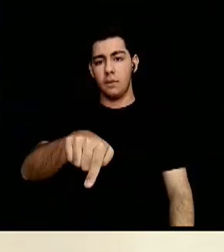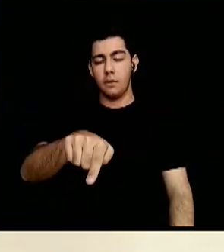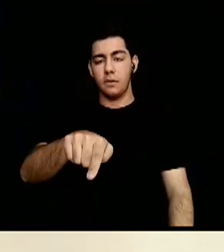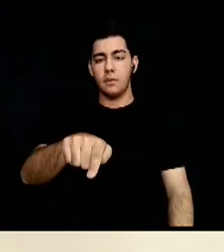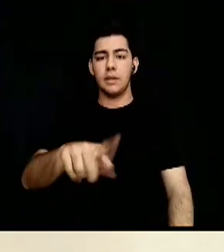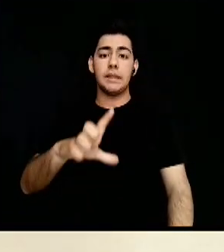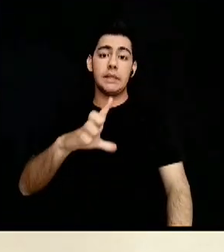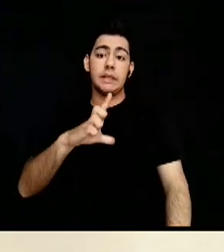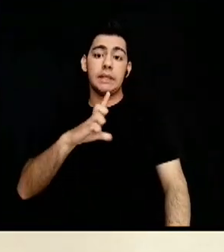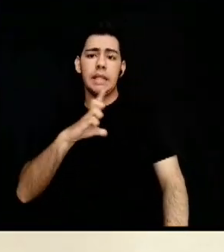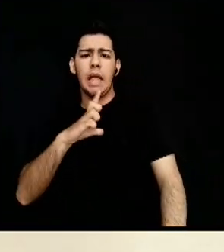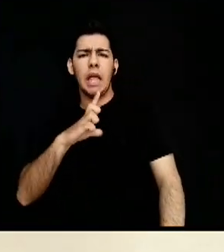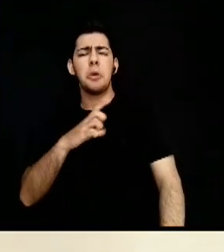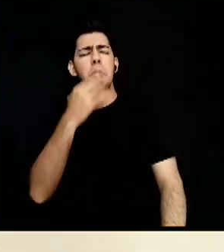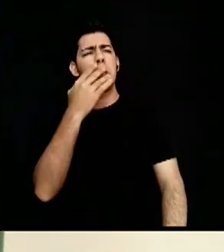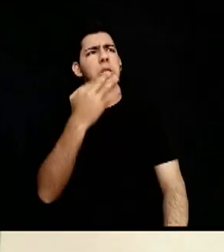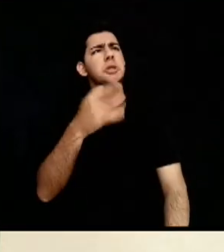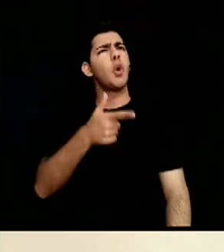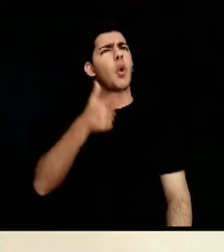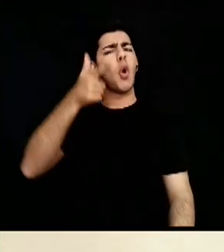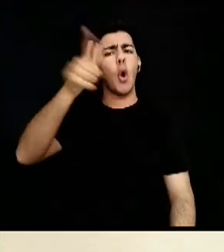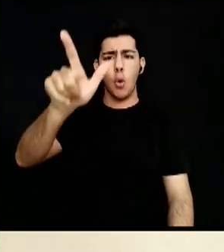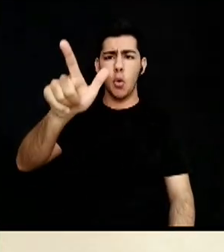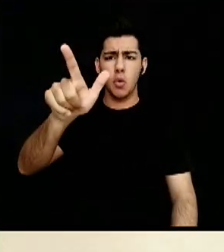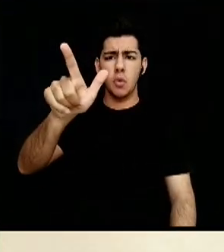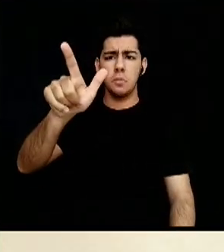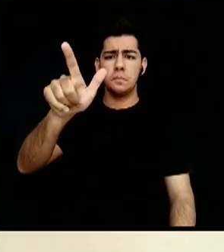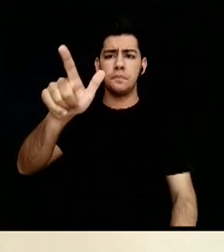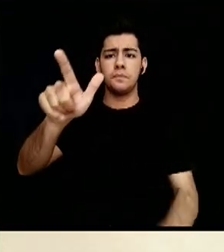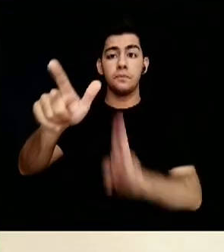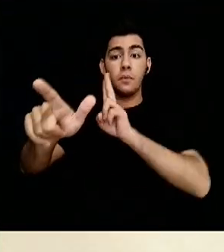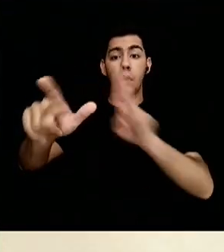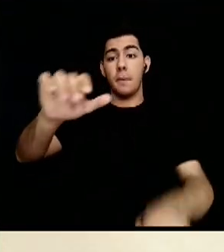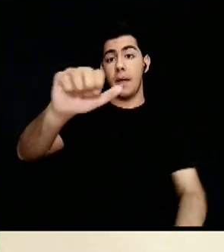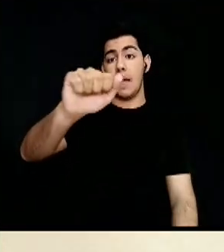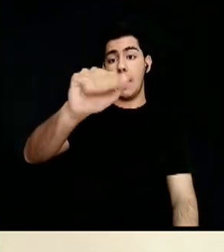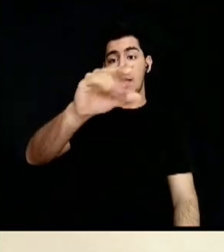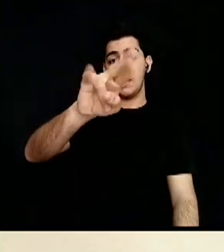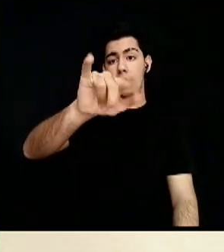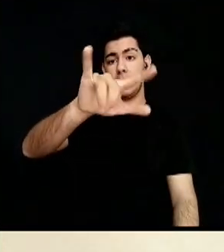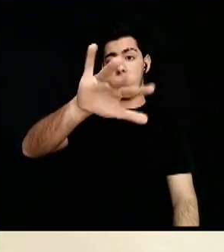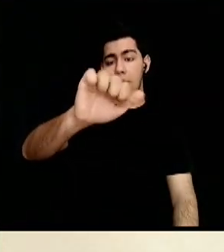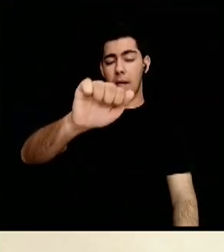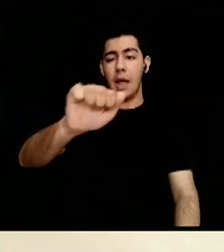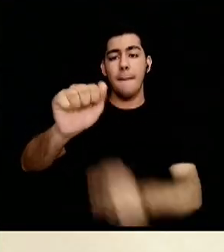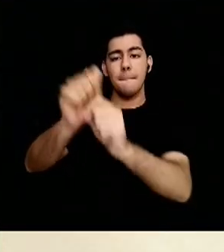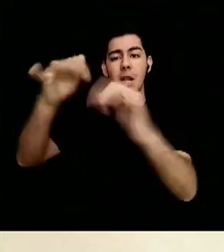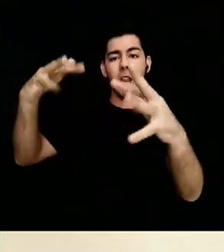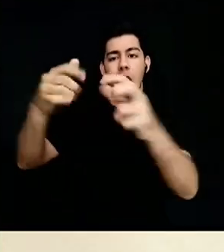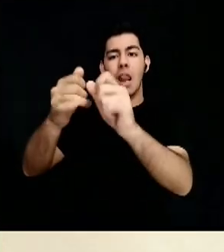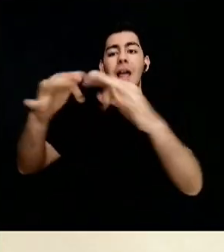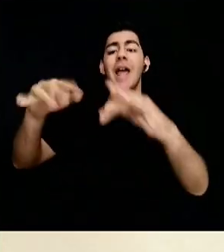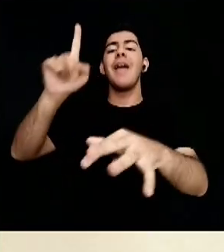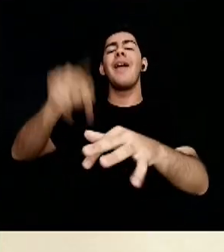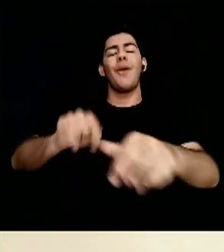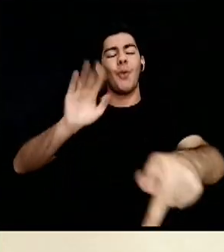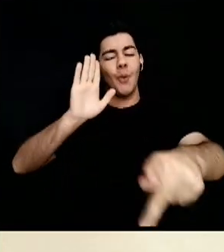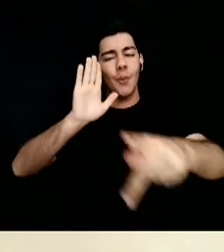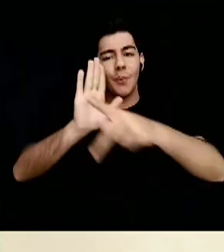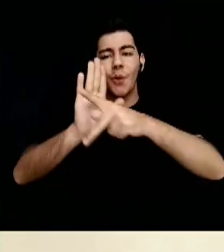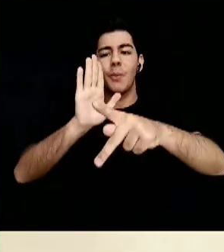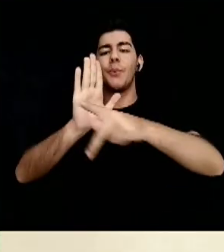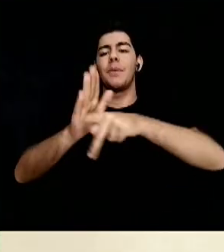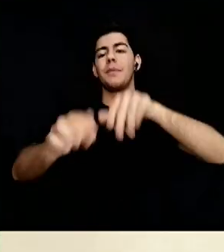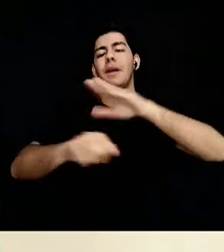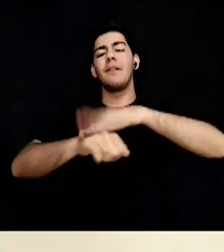tinta no mercado, que é uma tinta acrílica brilhante. Essa foi feita para fazer esses efeitos para